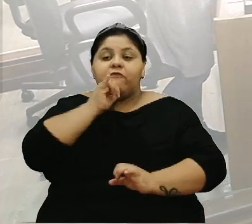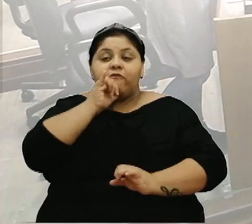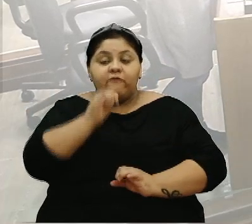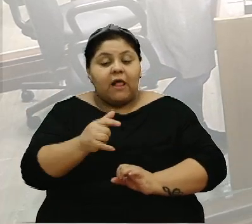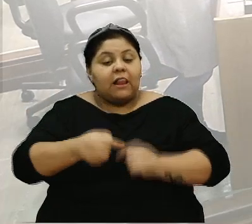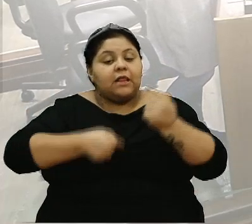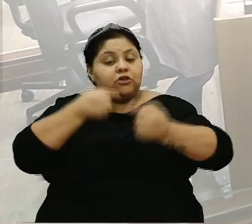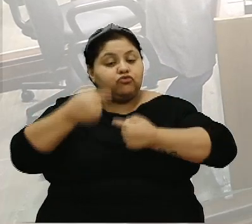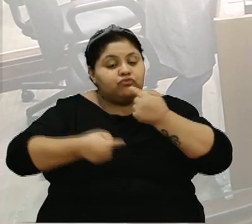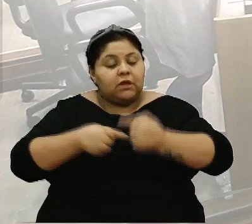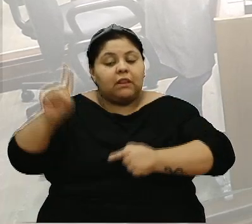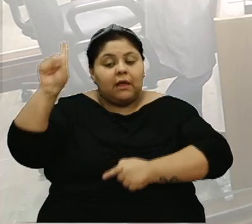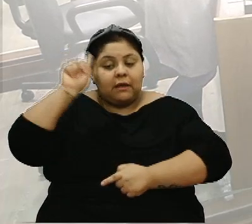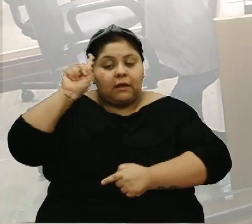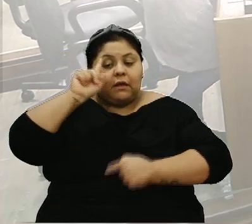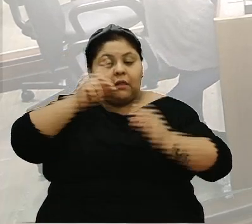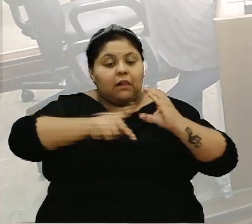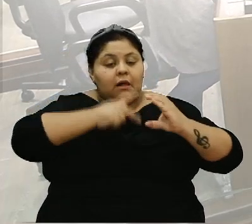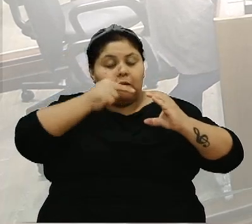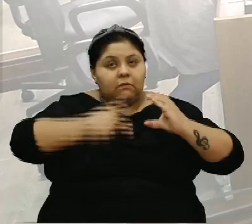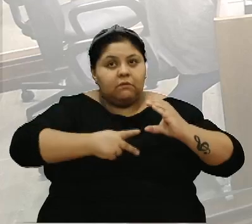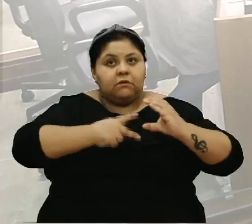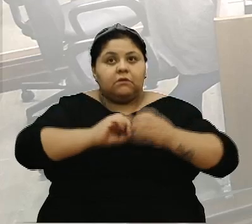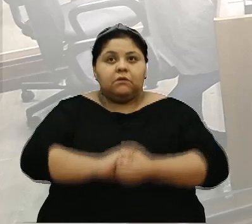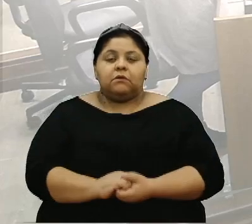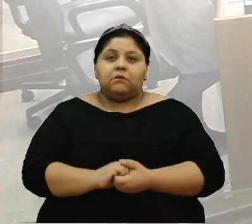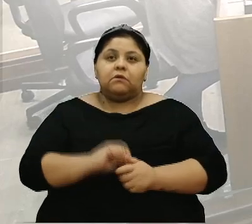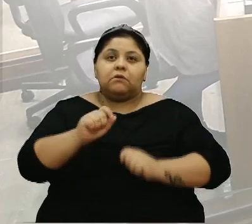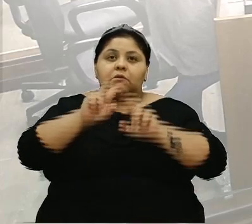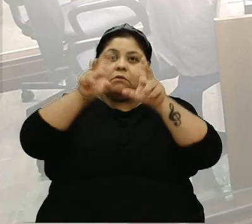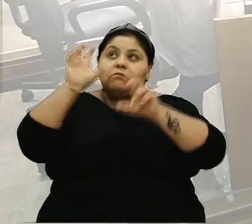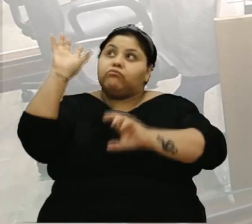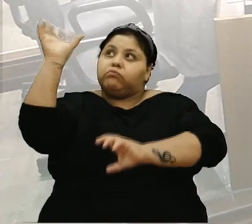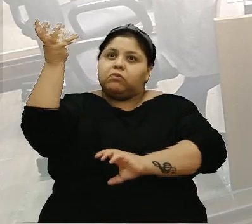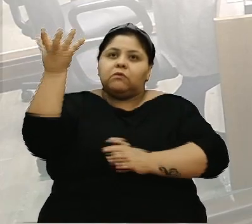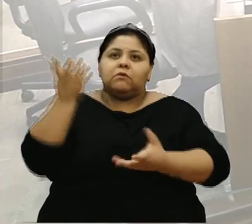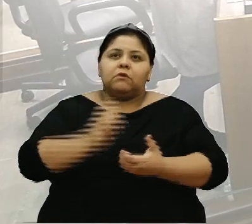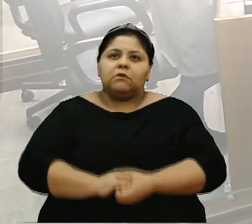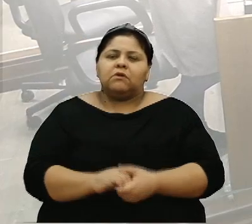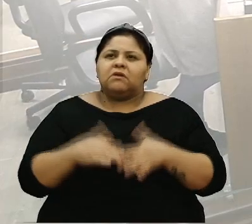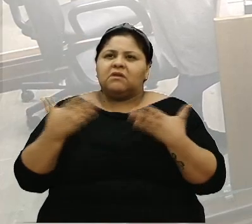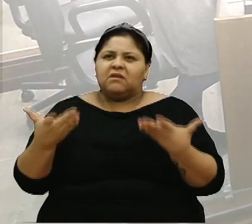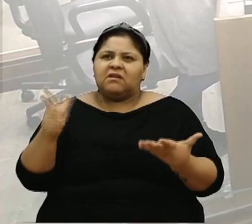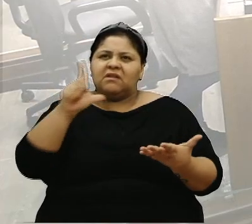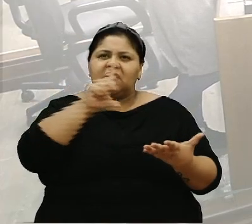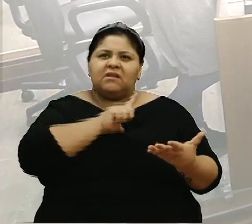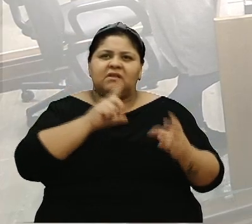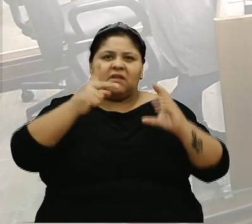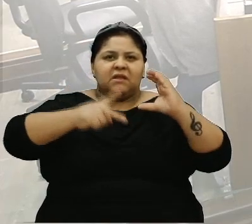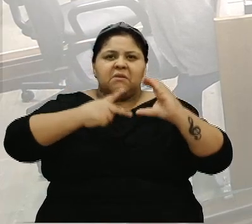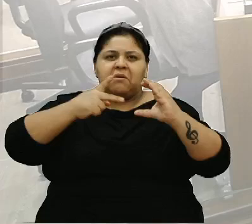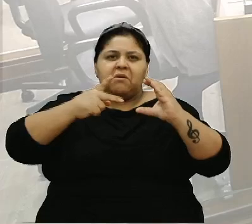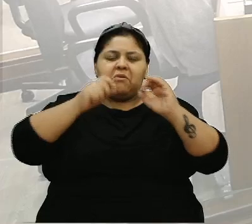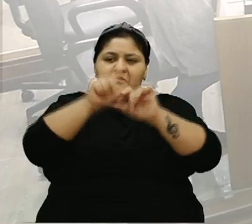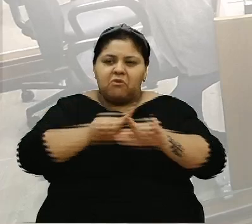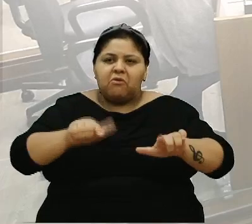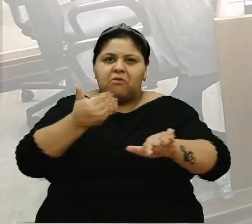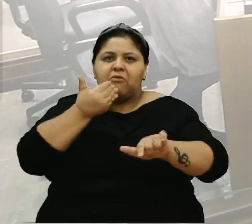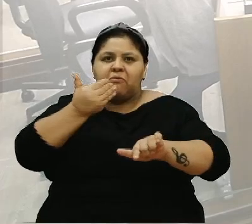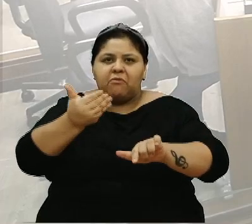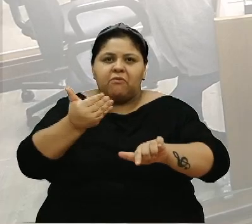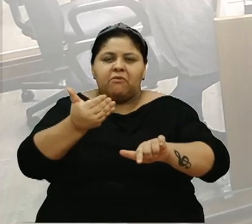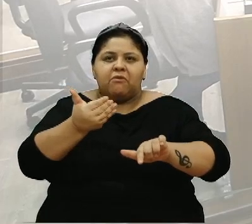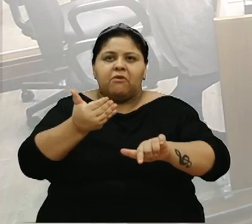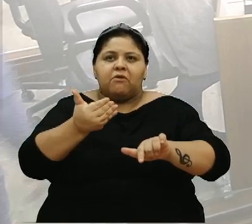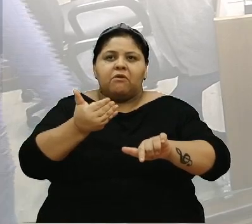discutindo, dia e noite aqui nessa Câmara, que é o tema da iluminação pública. E aí a gente está com uma Câmara vazia. Então eu peço à senhora a verificação